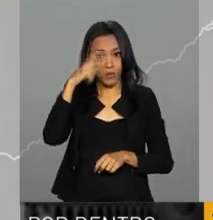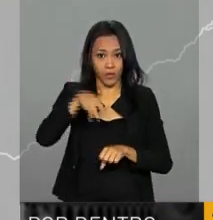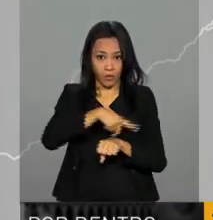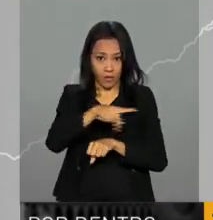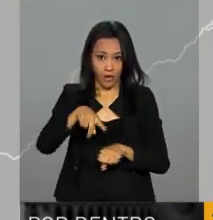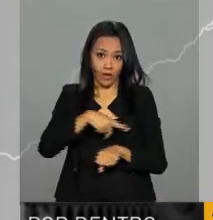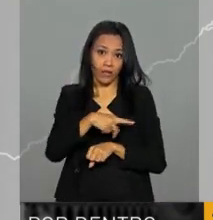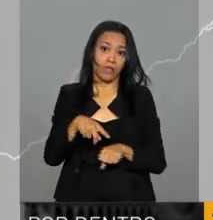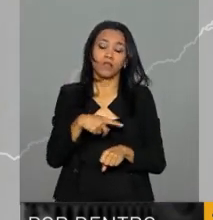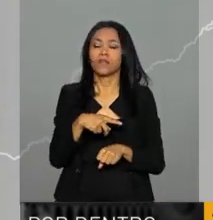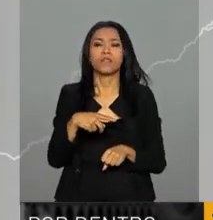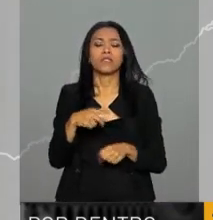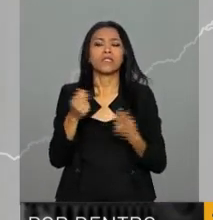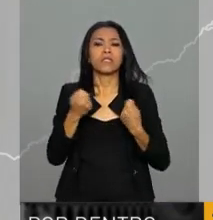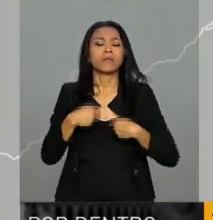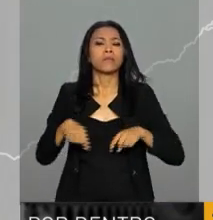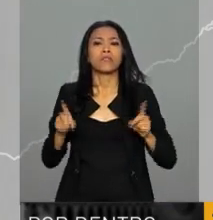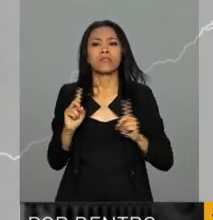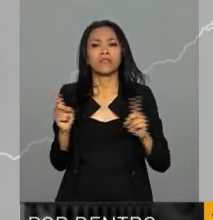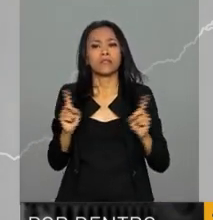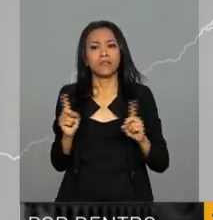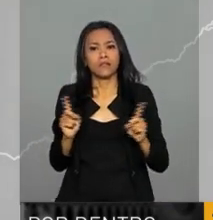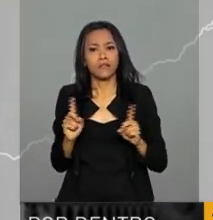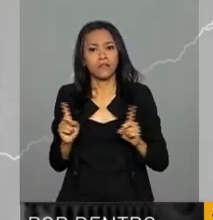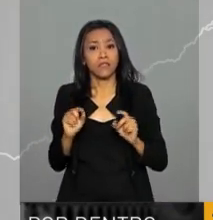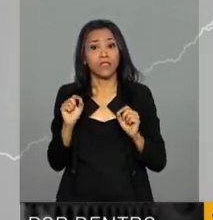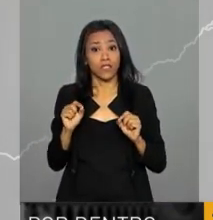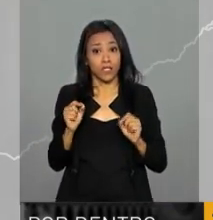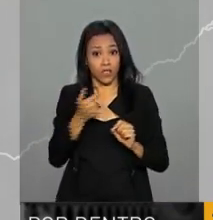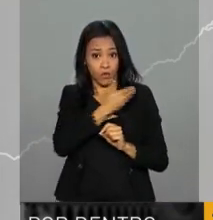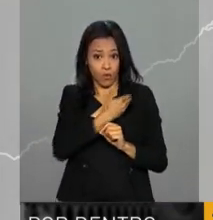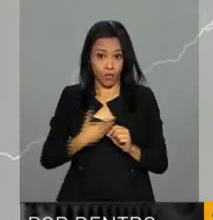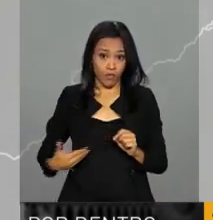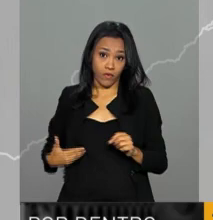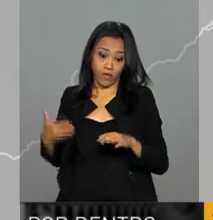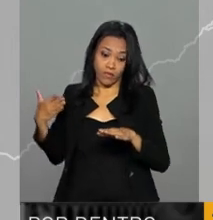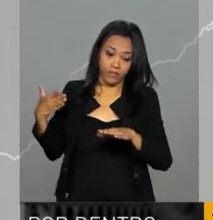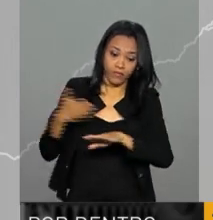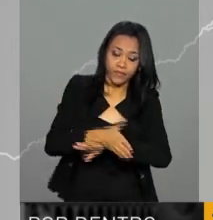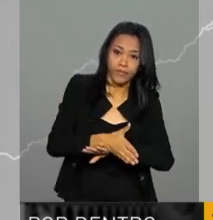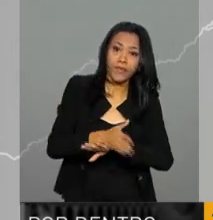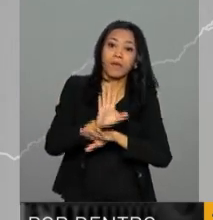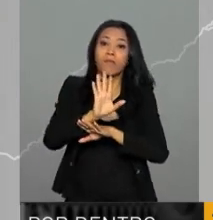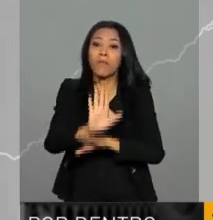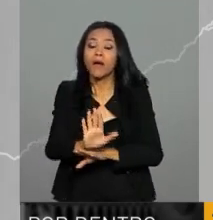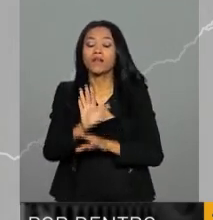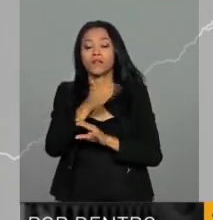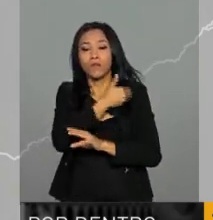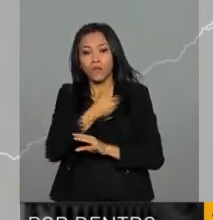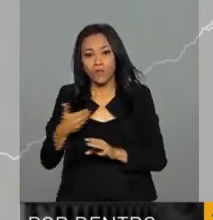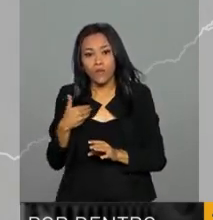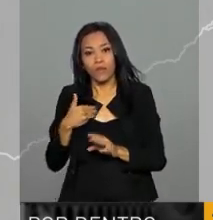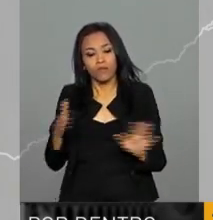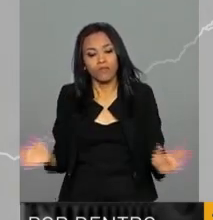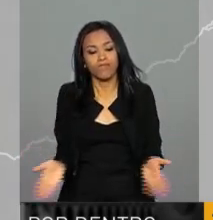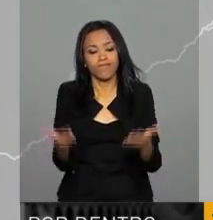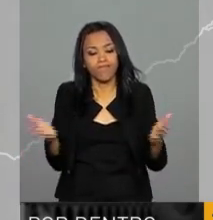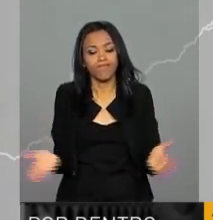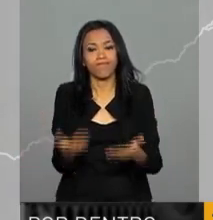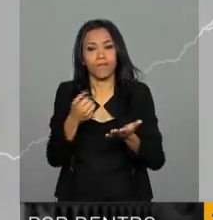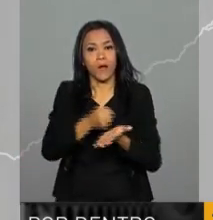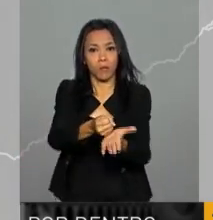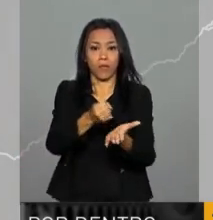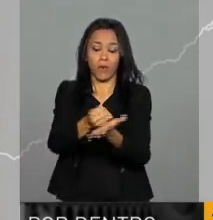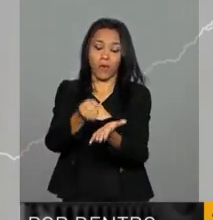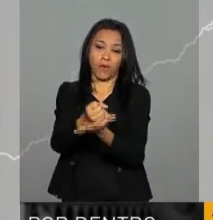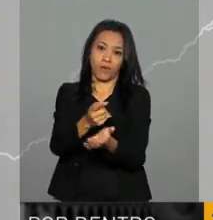necessita é de que o governo intervenha mais governo amplie somente em fortaleza essa